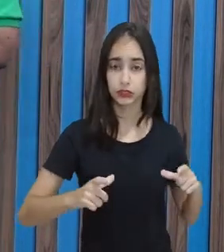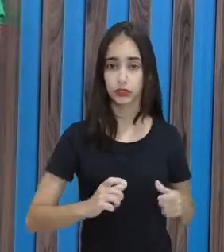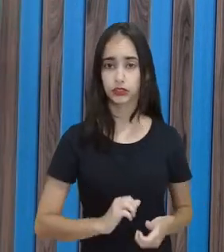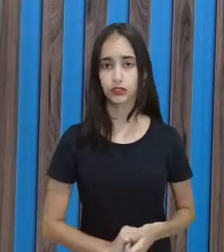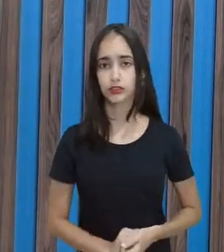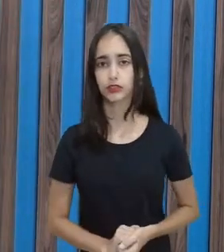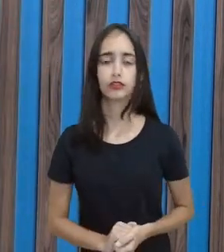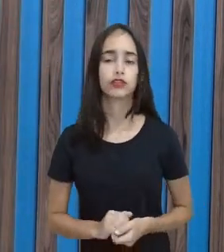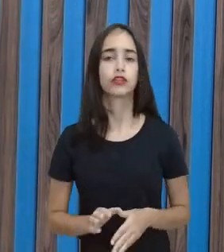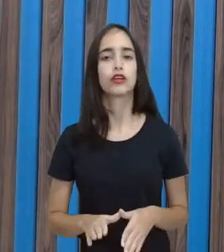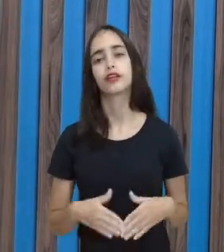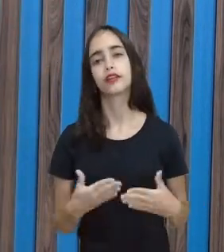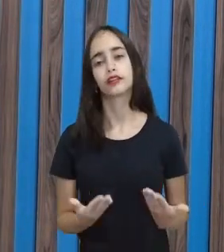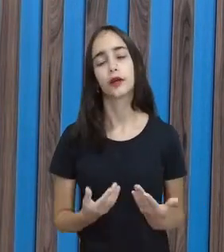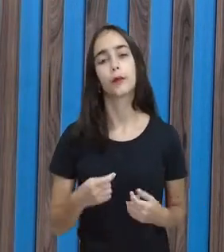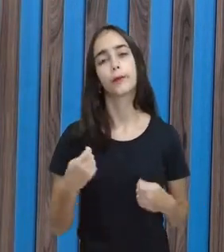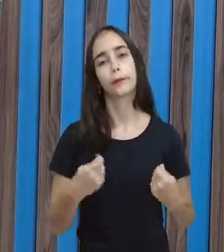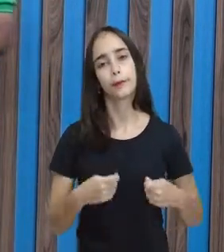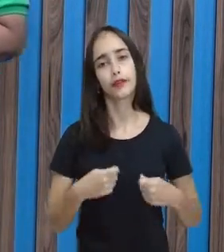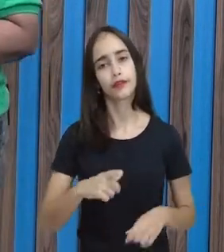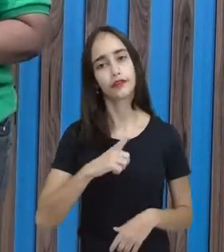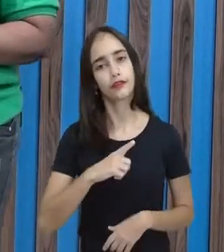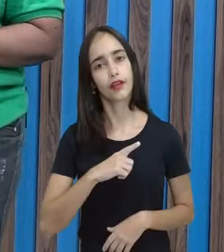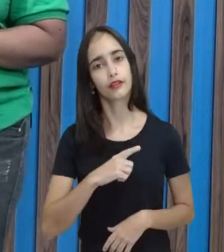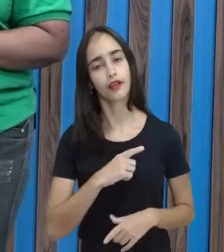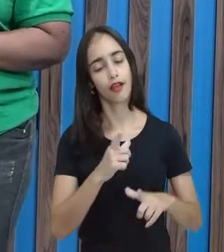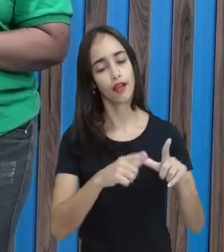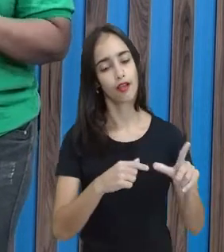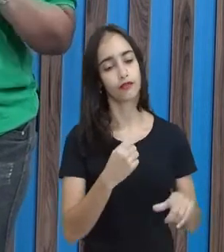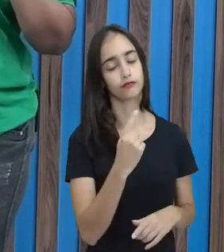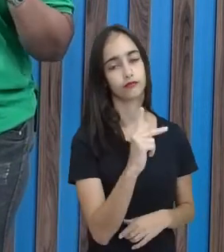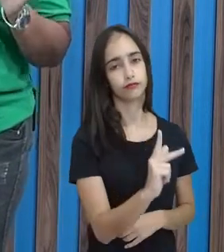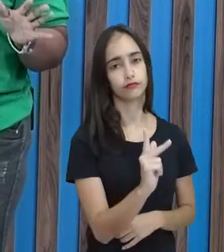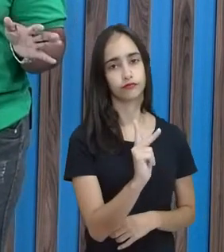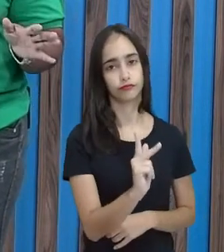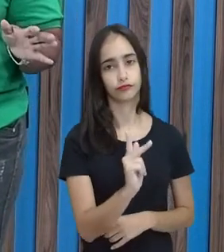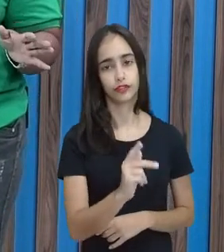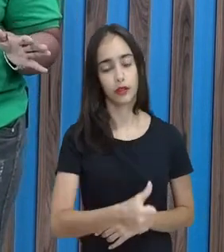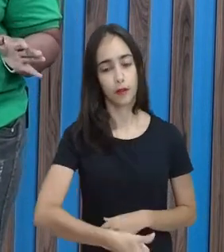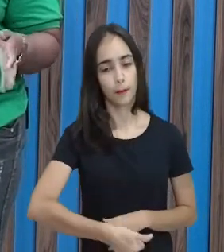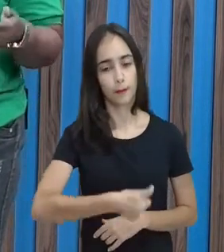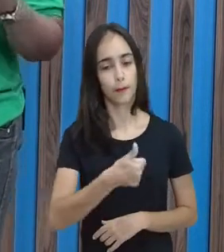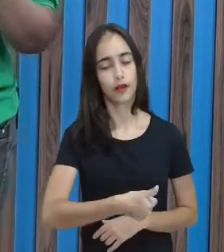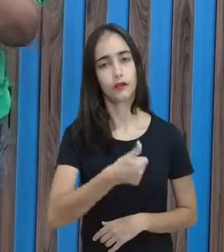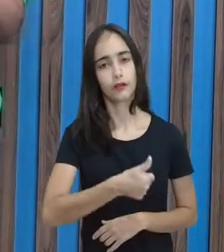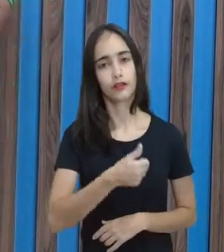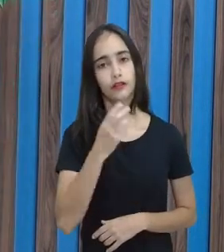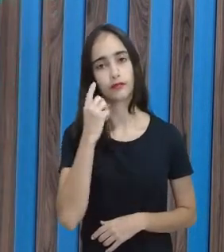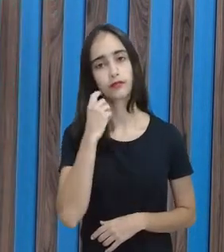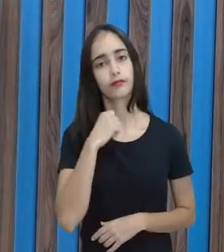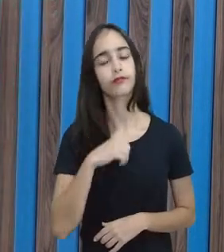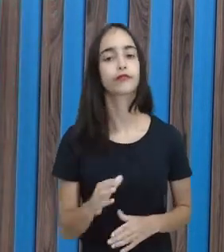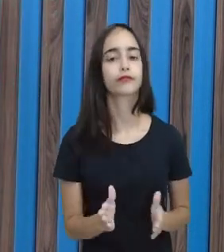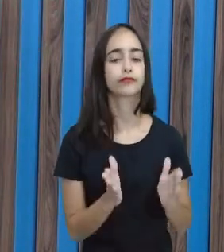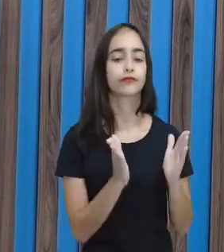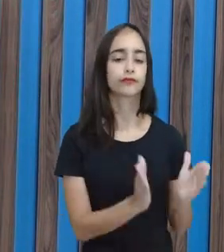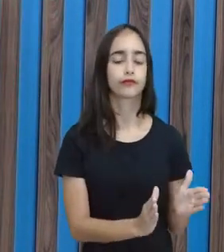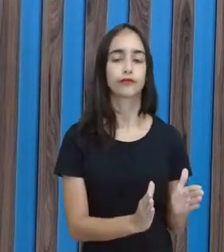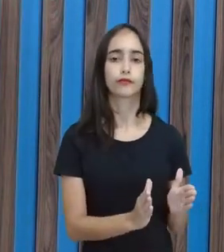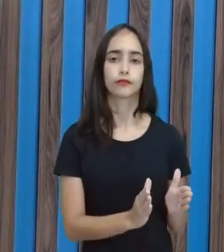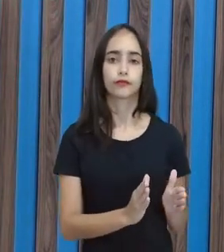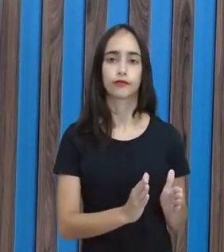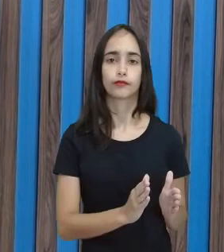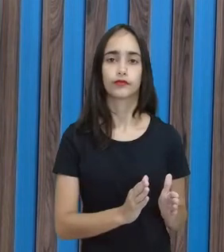seja, o quociente entre essas grandezas trabalhadas. Primeira situação, para as grandezas